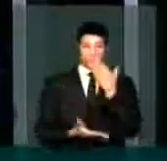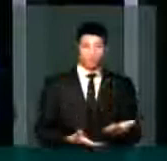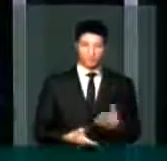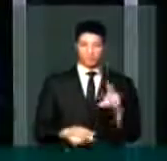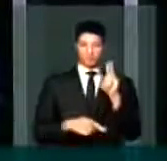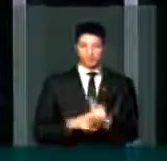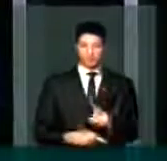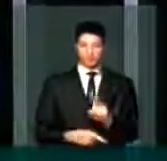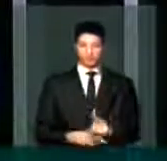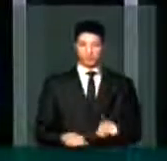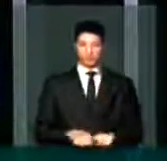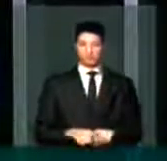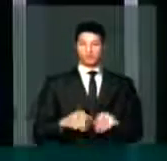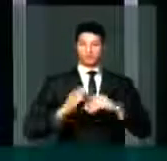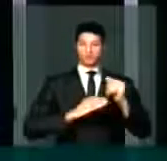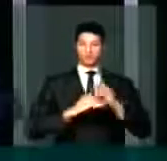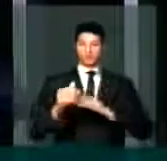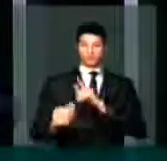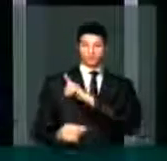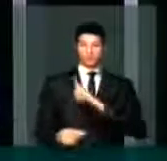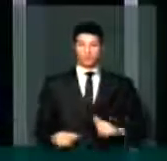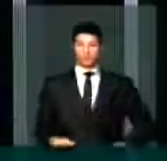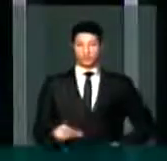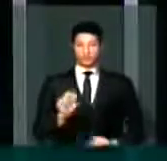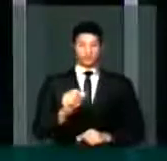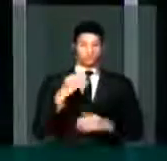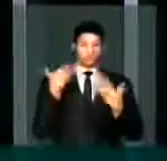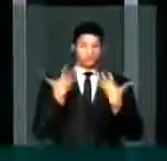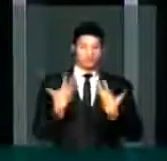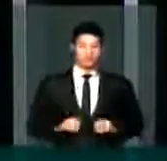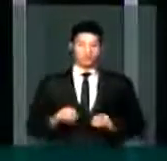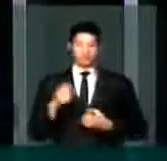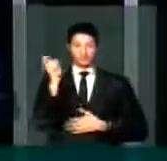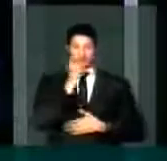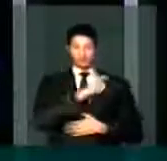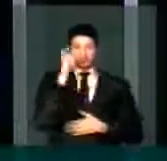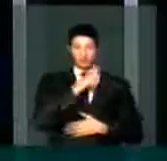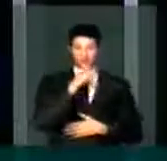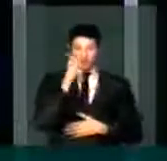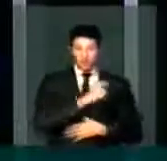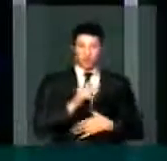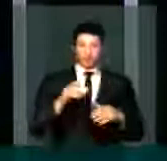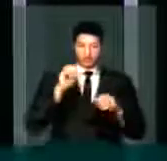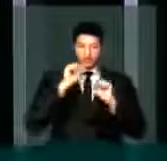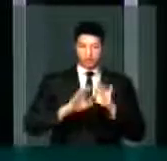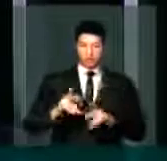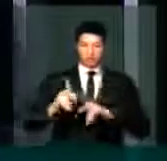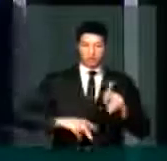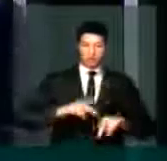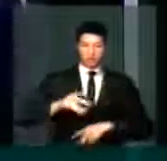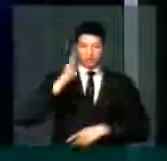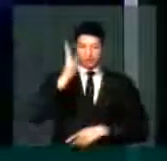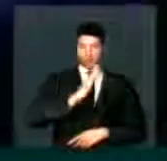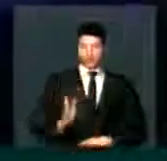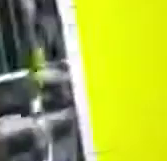mesma fiscalização em cima desse governo que não se cansa de mentir e enganar a população